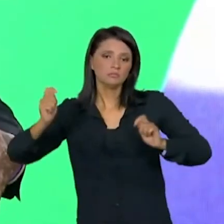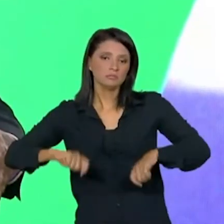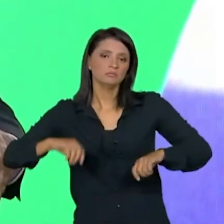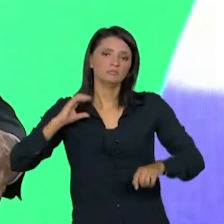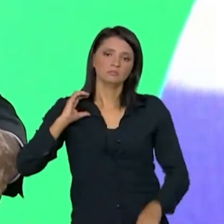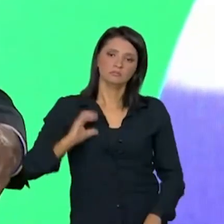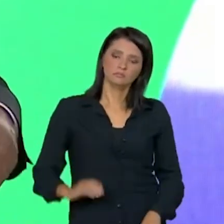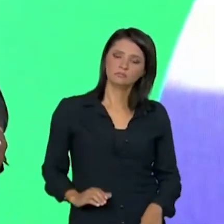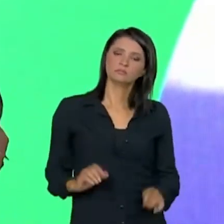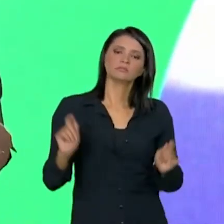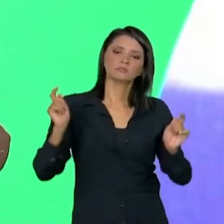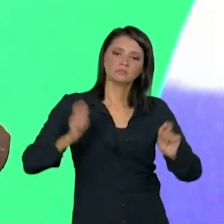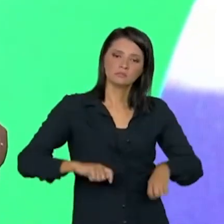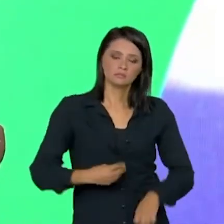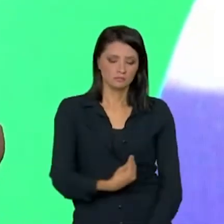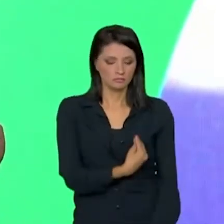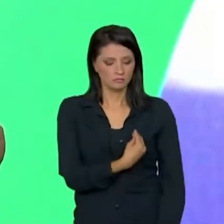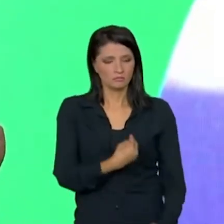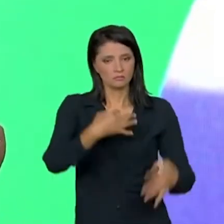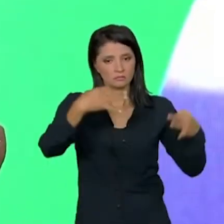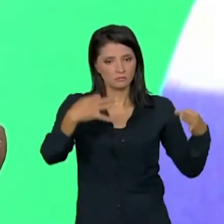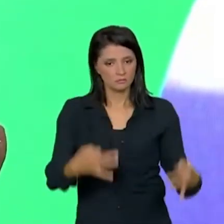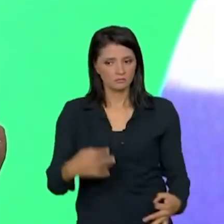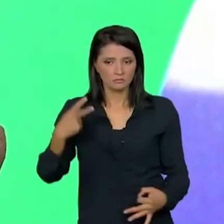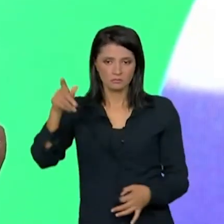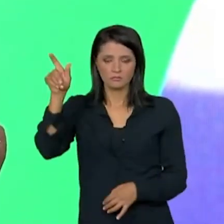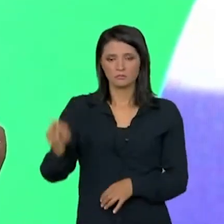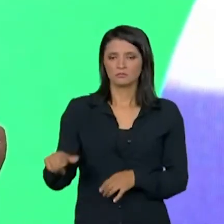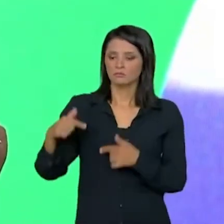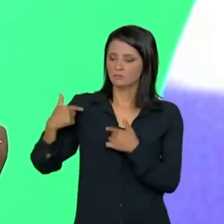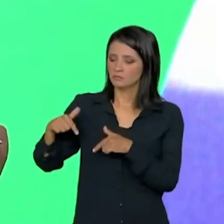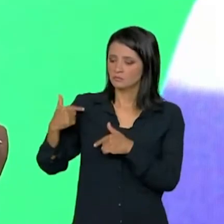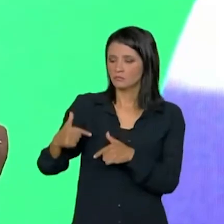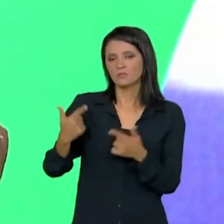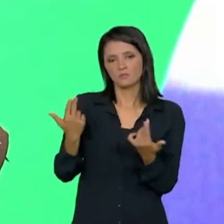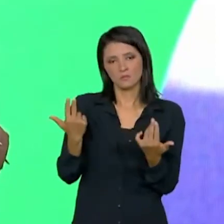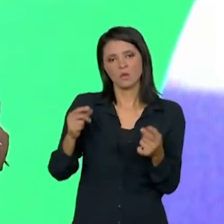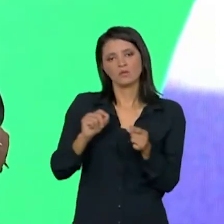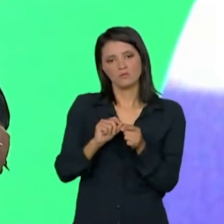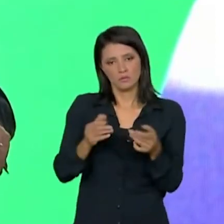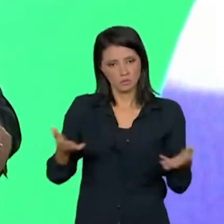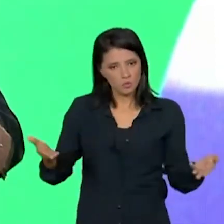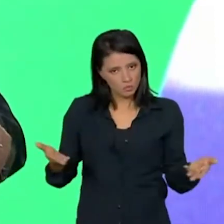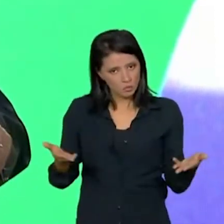cidadania, condição de vida digna a esses trabalhadores e trabalhadoras, como estamos fazendo aqui.